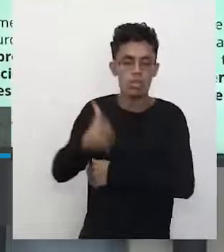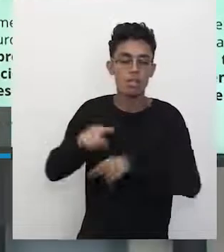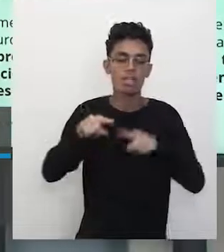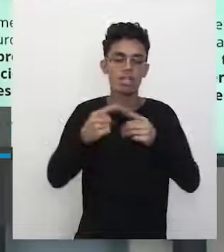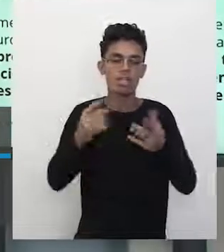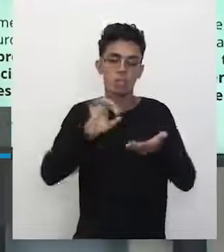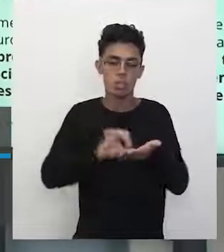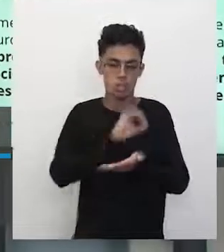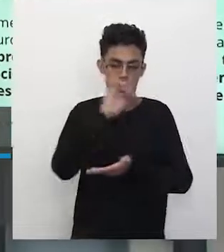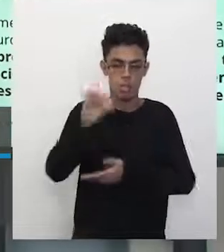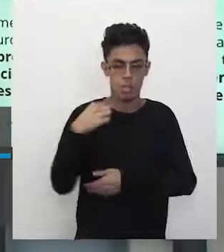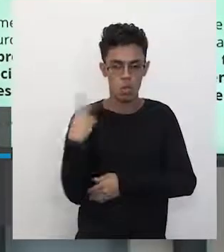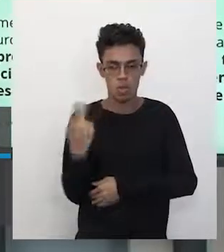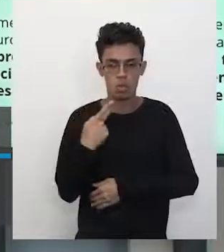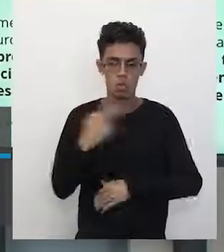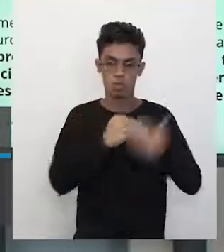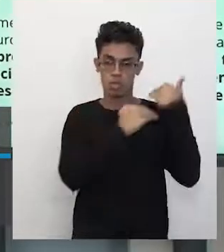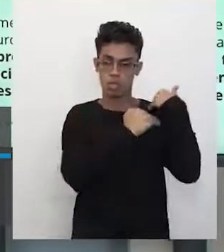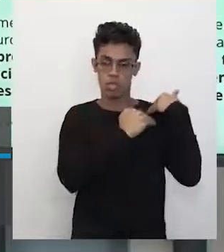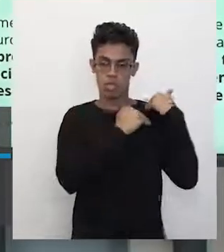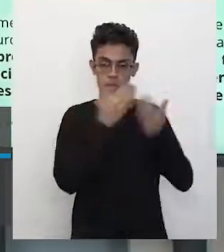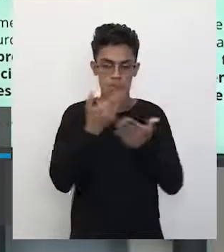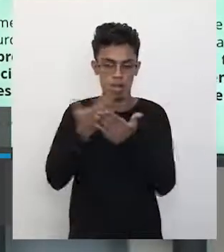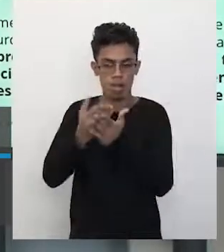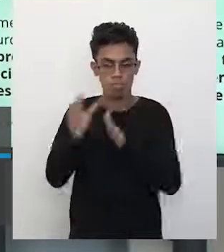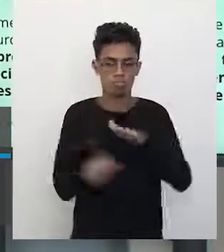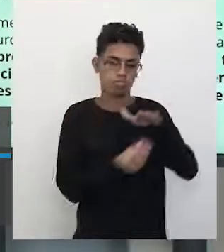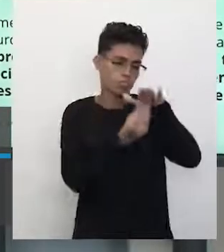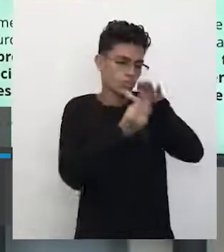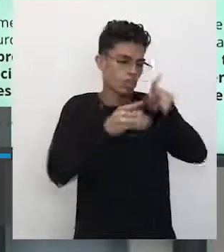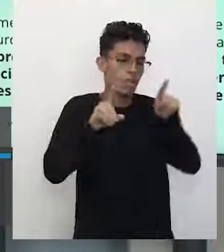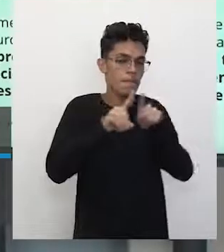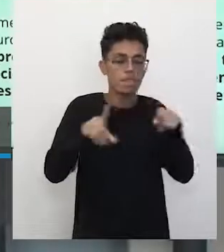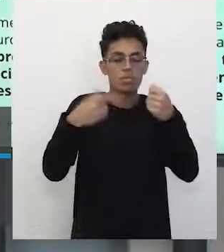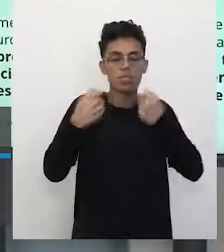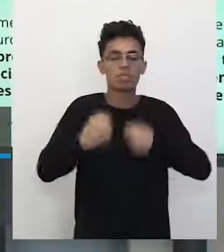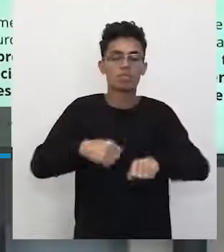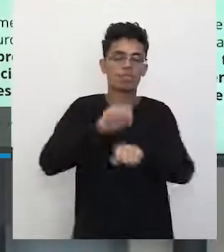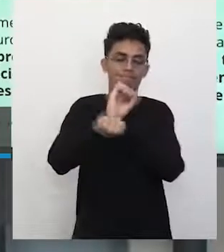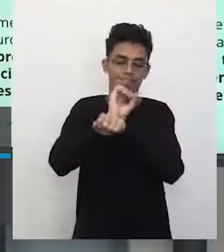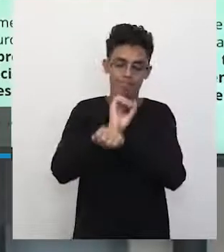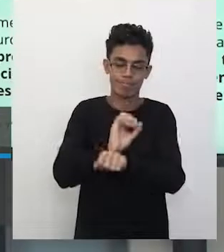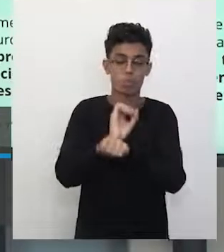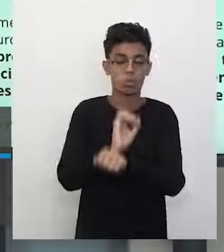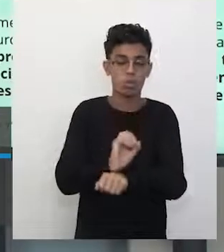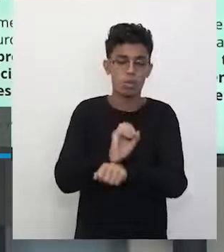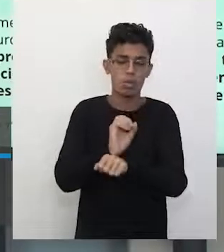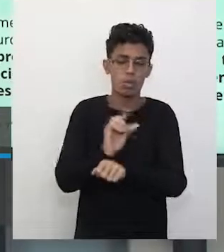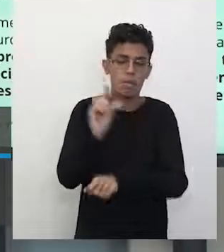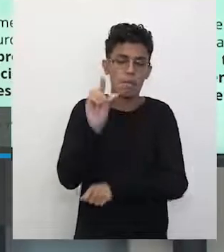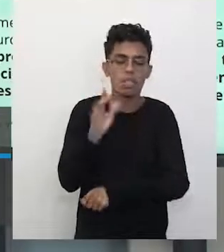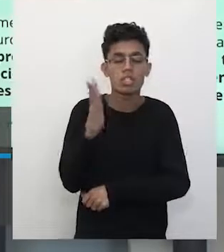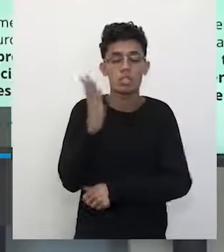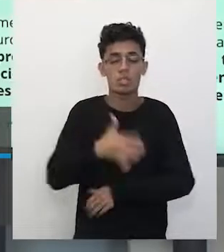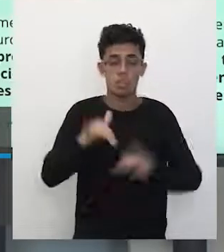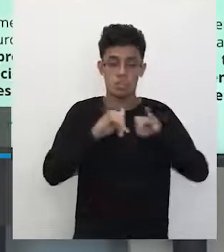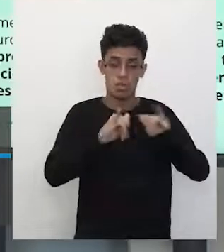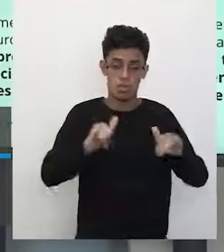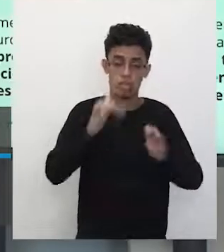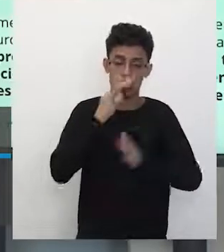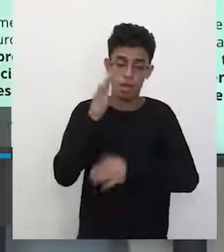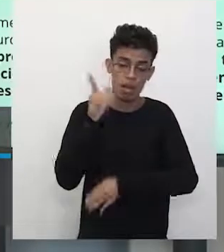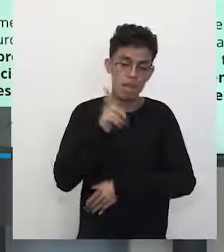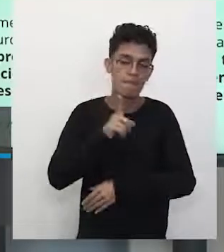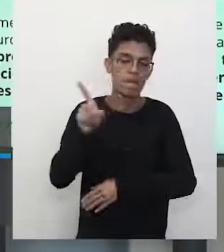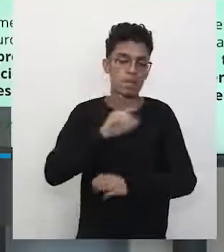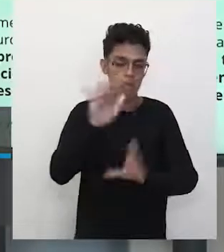como não somos nós que, né, subimos as aulas, então precisa esperar um pouquinho, mas como a Fabi bem colocou, as aulas estão no YouTube